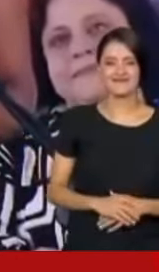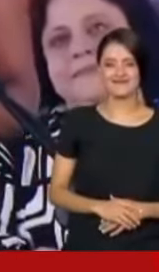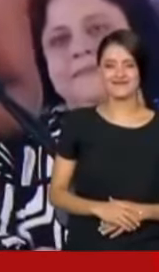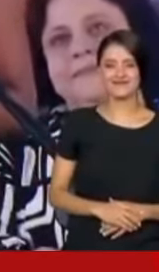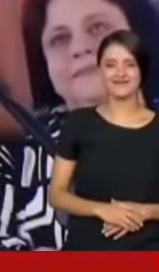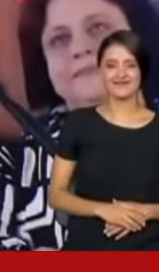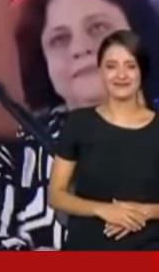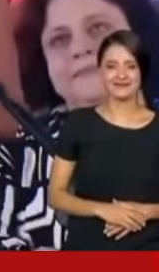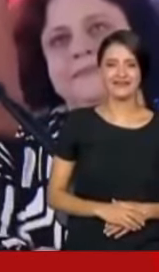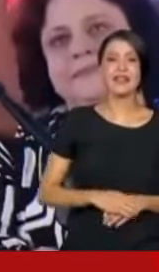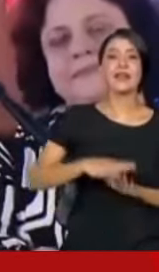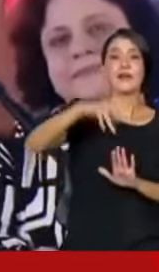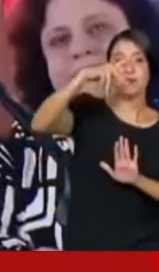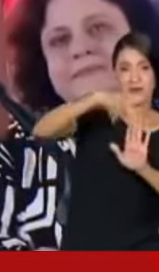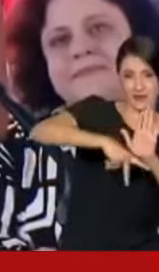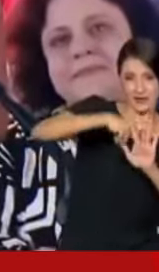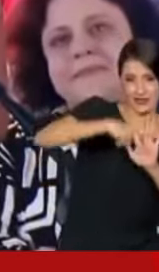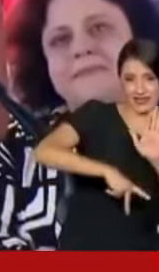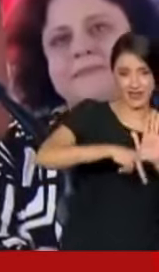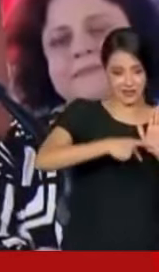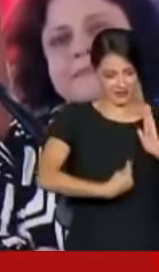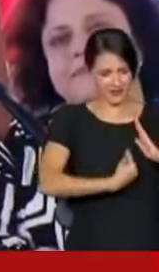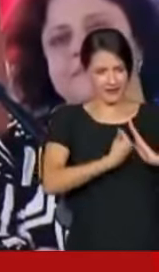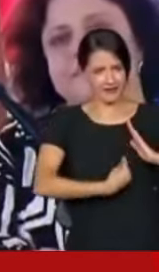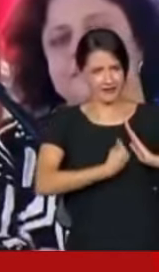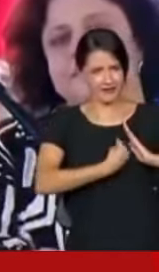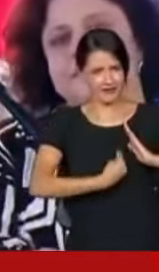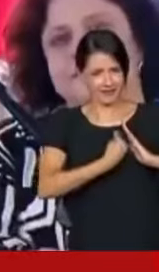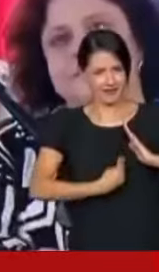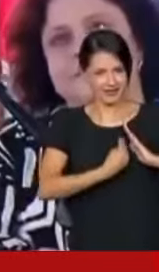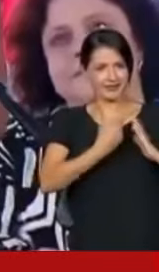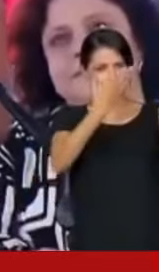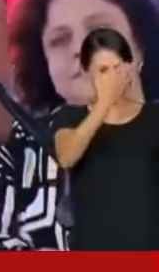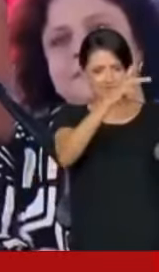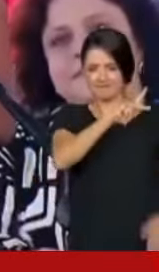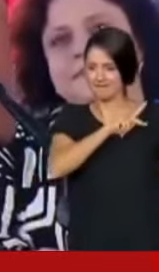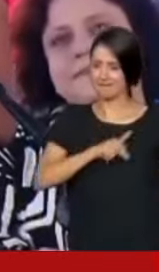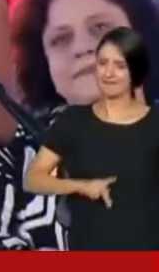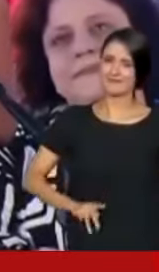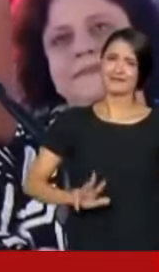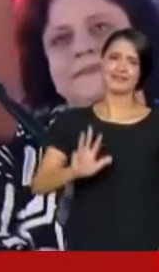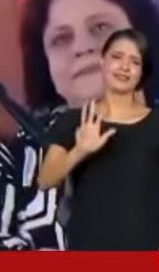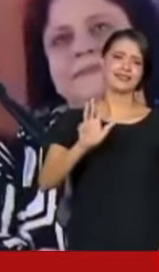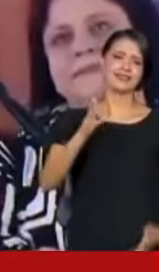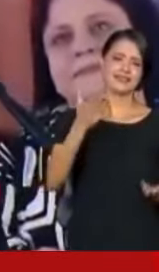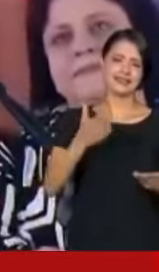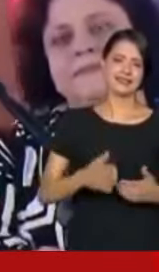Projeto Minha Casa Minha Vida. Presidente Lula.